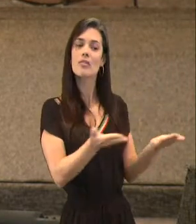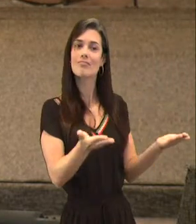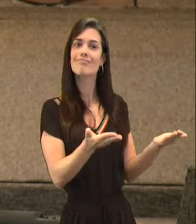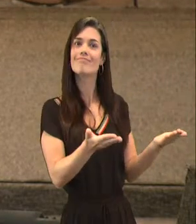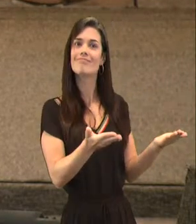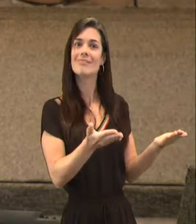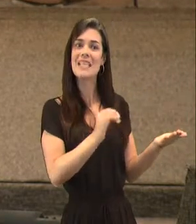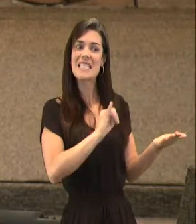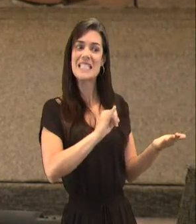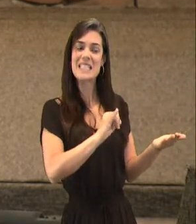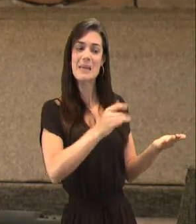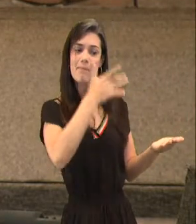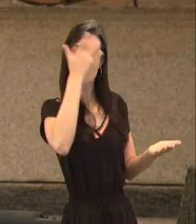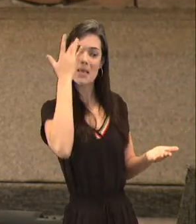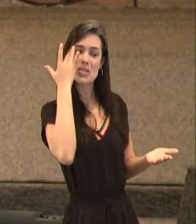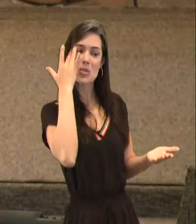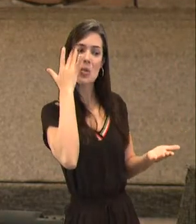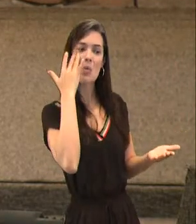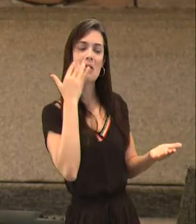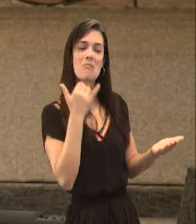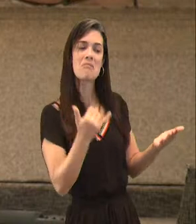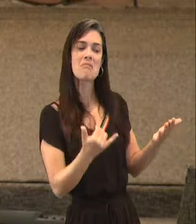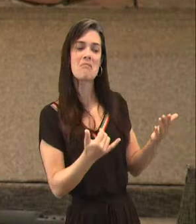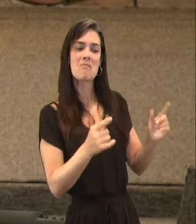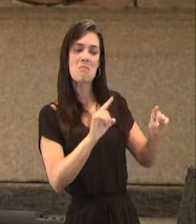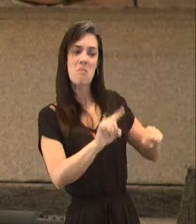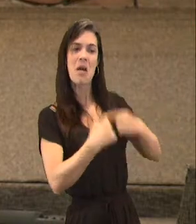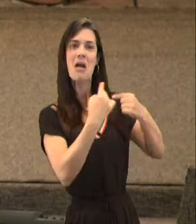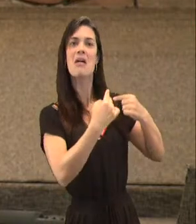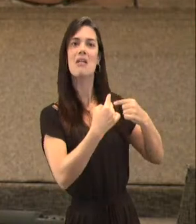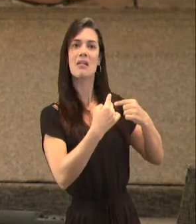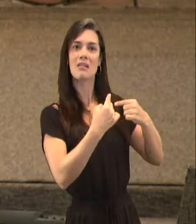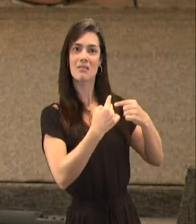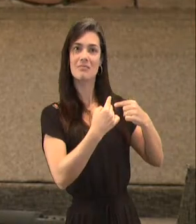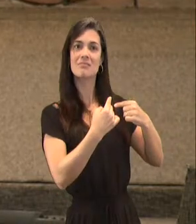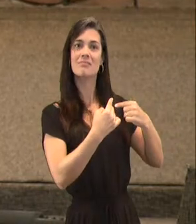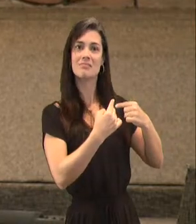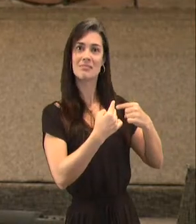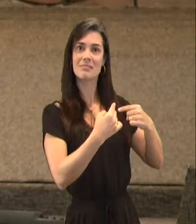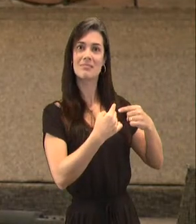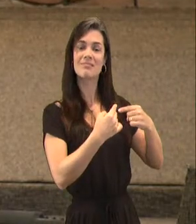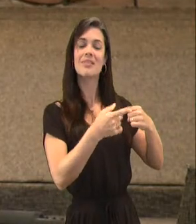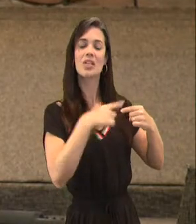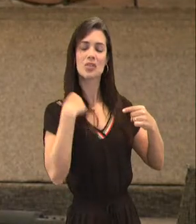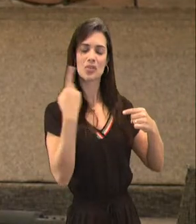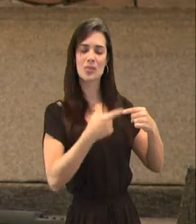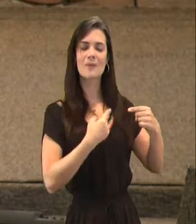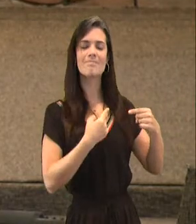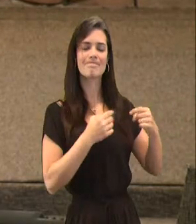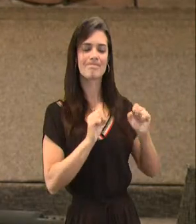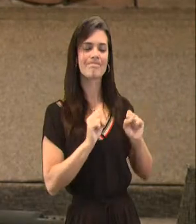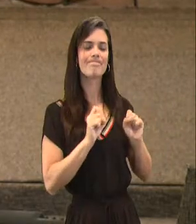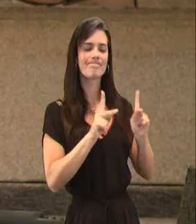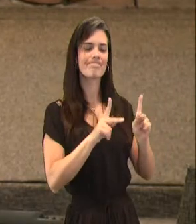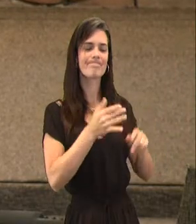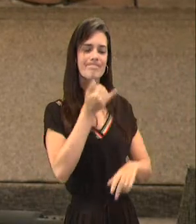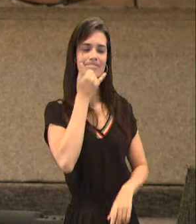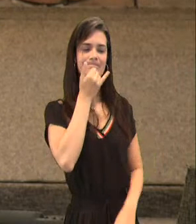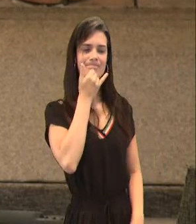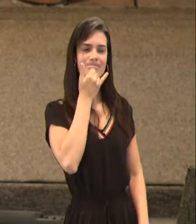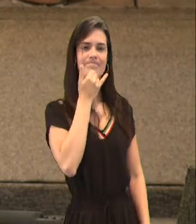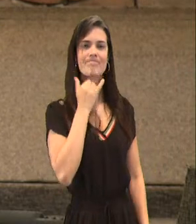longe, também abandonando e desistindo de cobrar daqueles que pecam contra nós. Somente